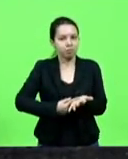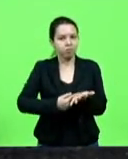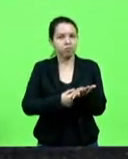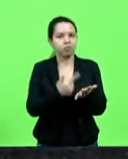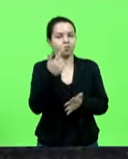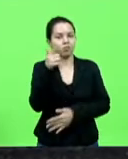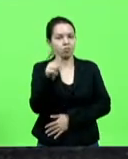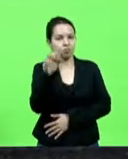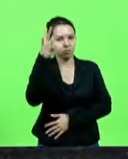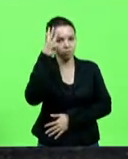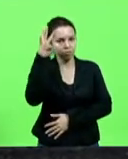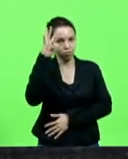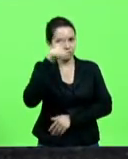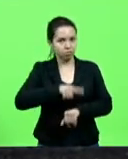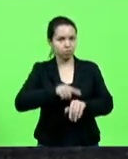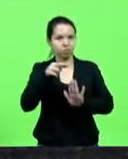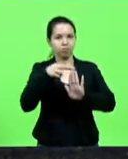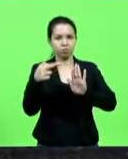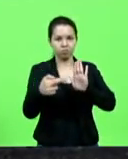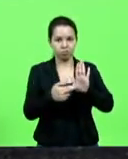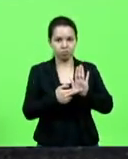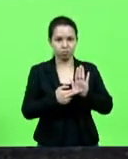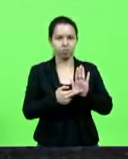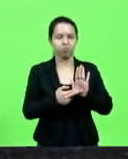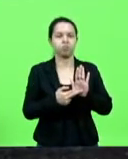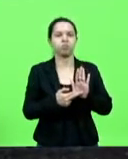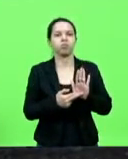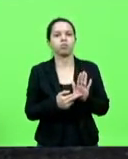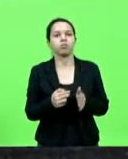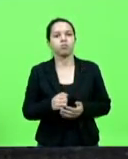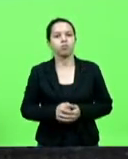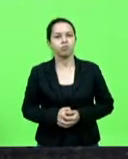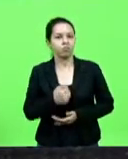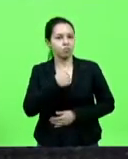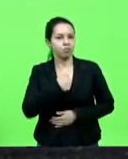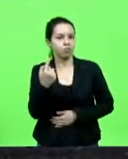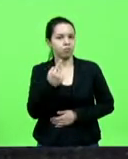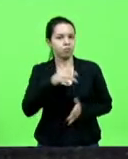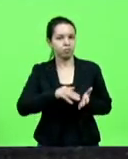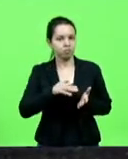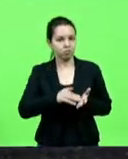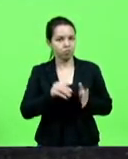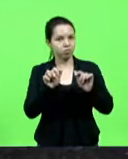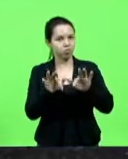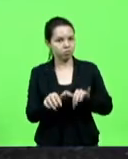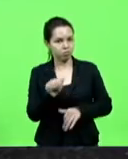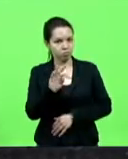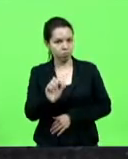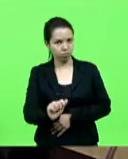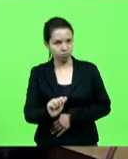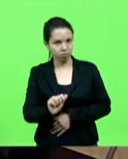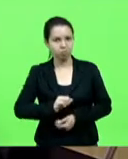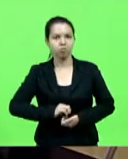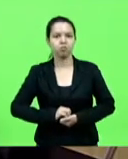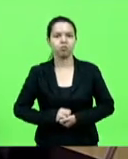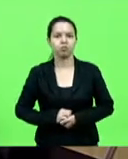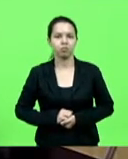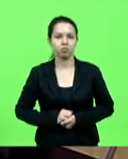para quarta-feira, no horário regimental. Para constar, eu, primeiro secretário, lavrei a presente ata.